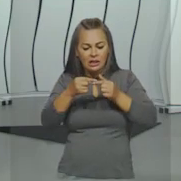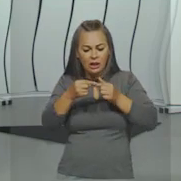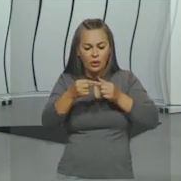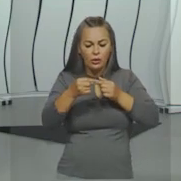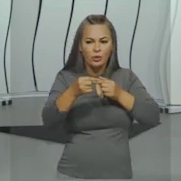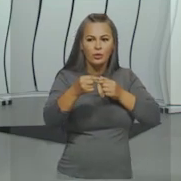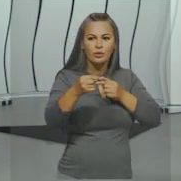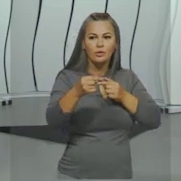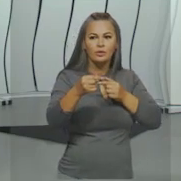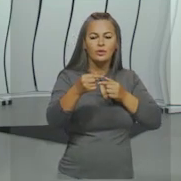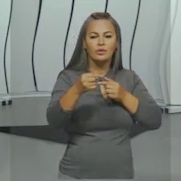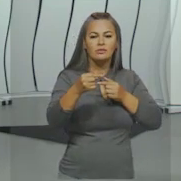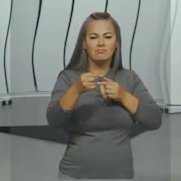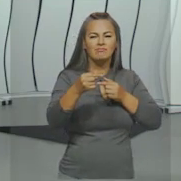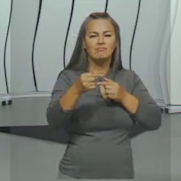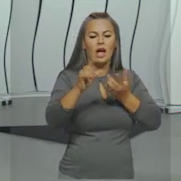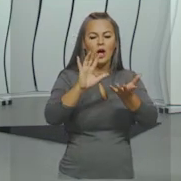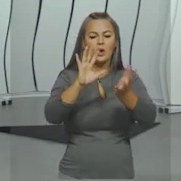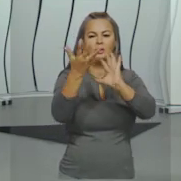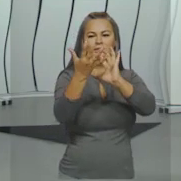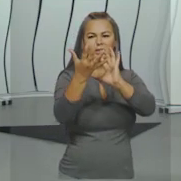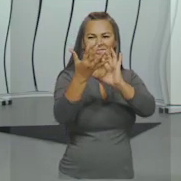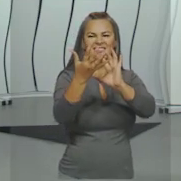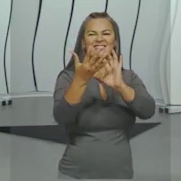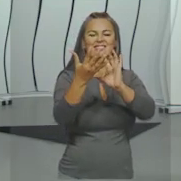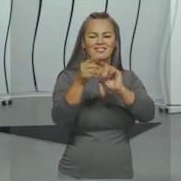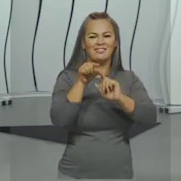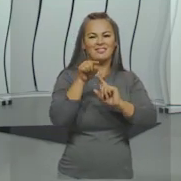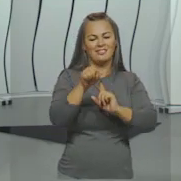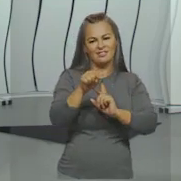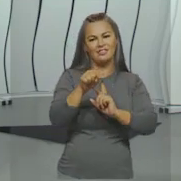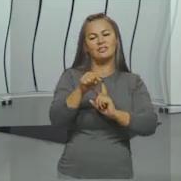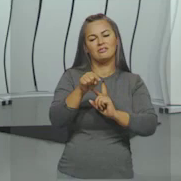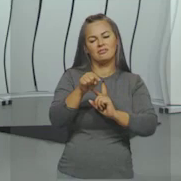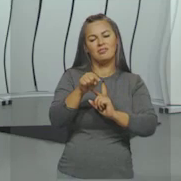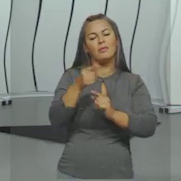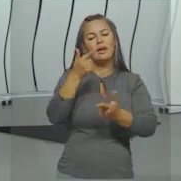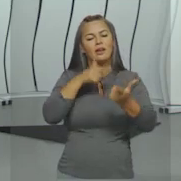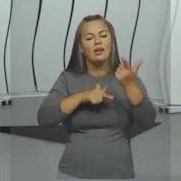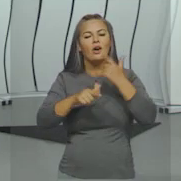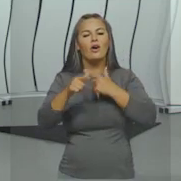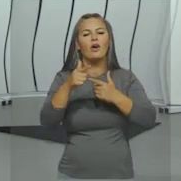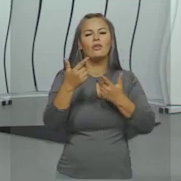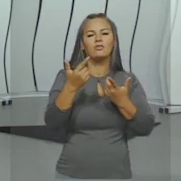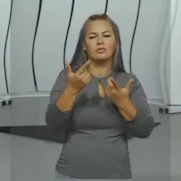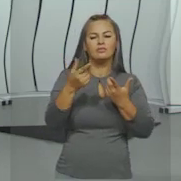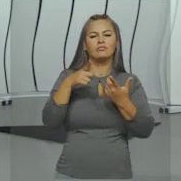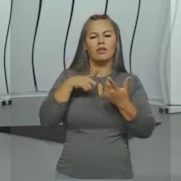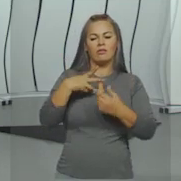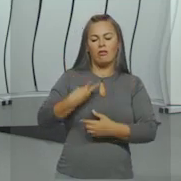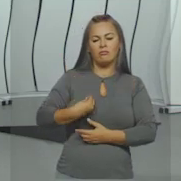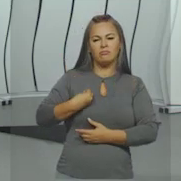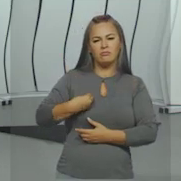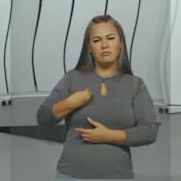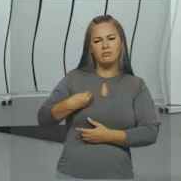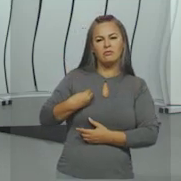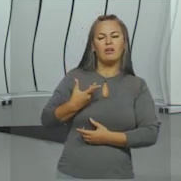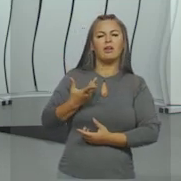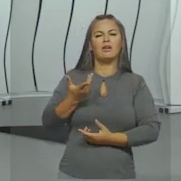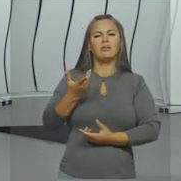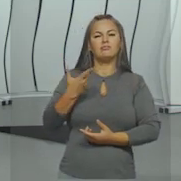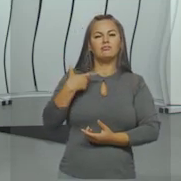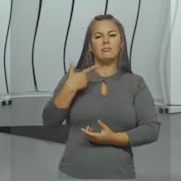previsões, tomar atitudes adequadas para as nossas atividades econômicas e para as nossas atividades diárias,